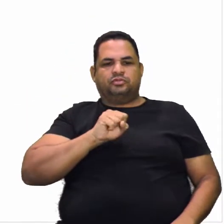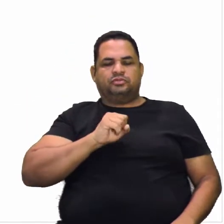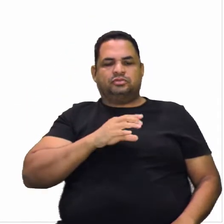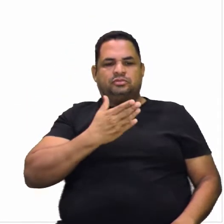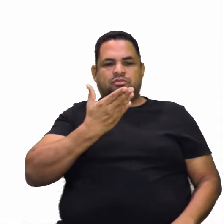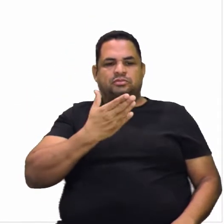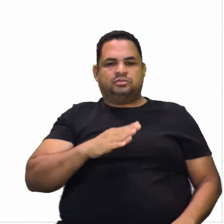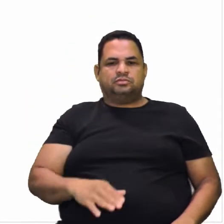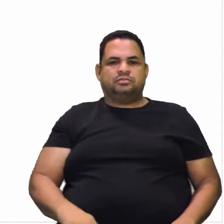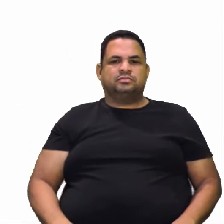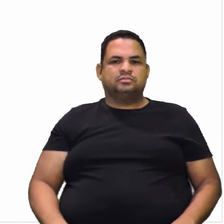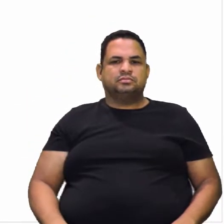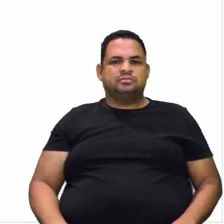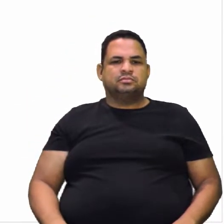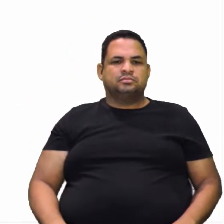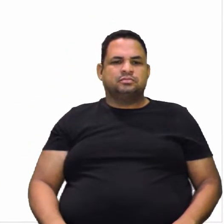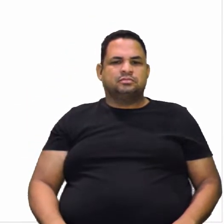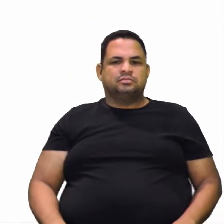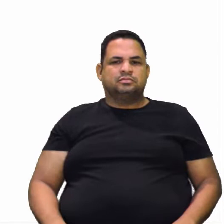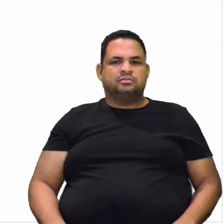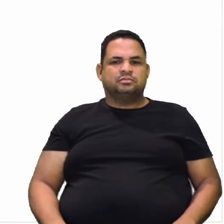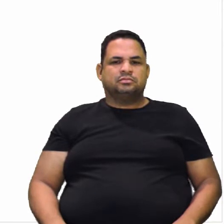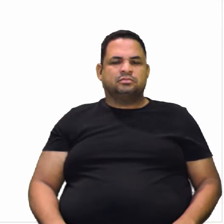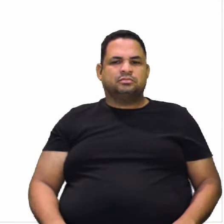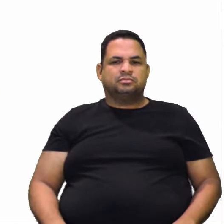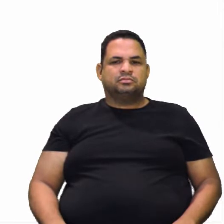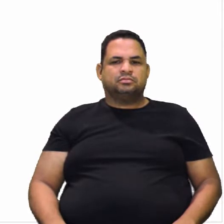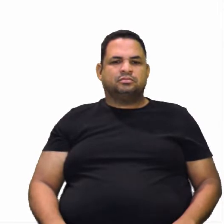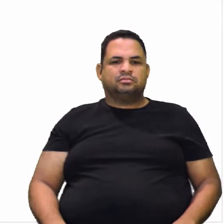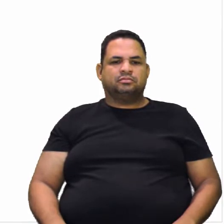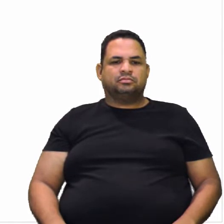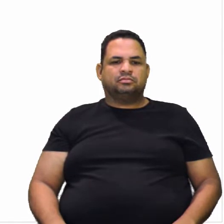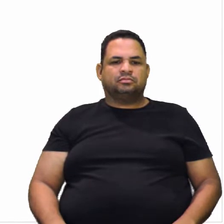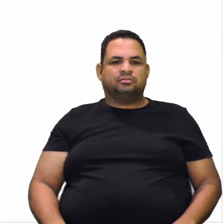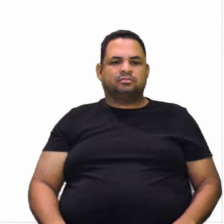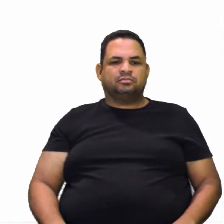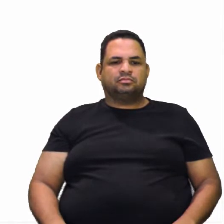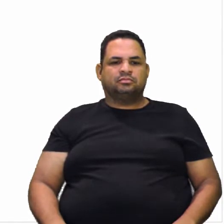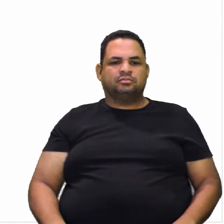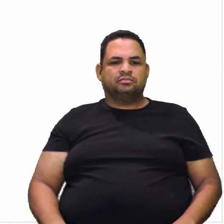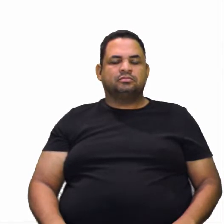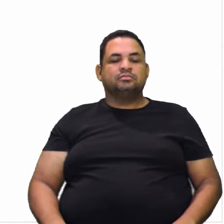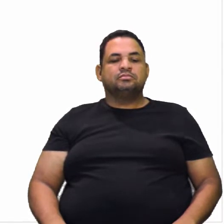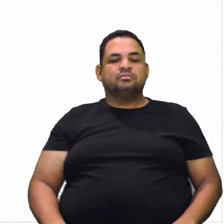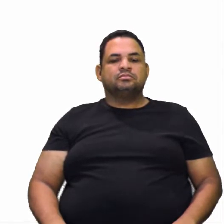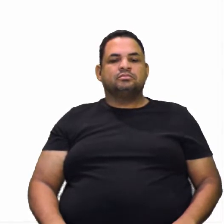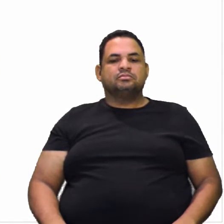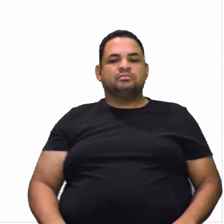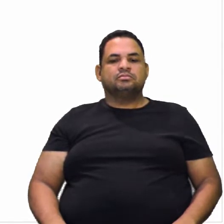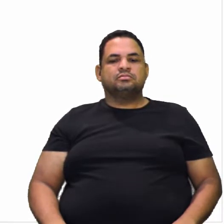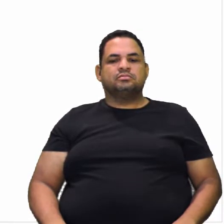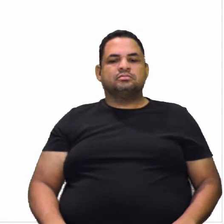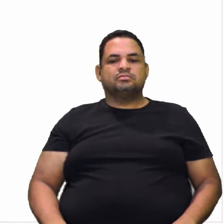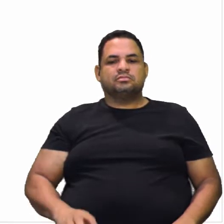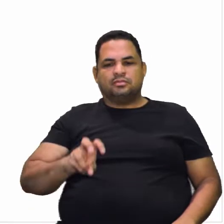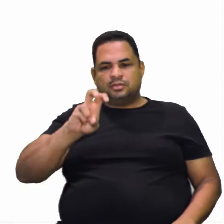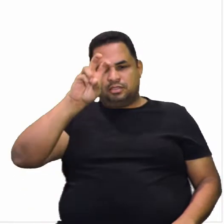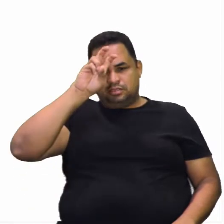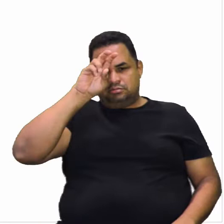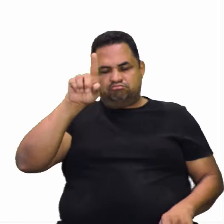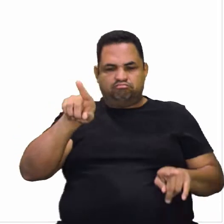seria Vênus, a deusa romana da beleza. Os egípcios